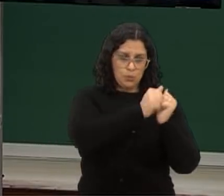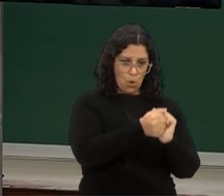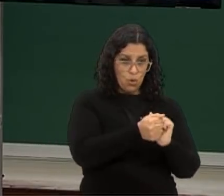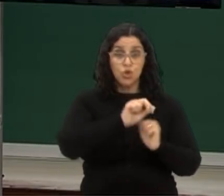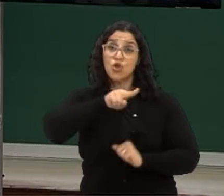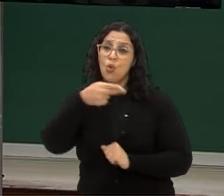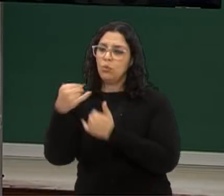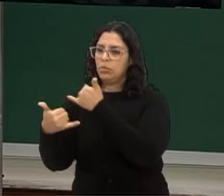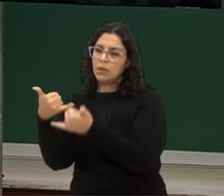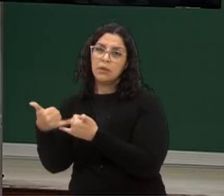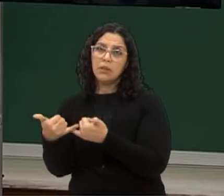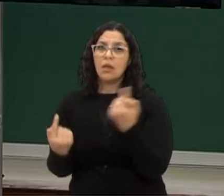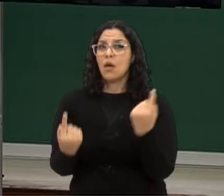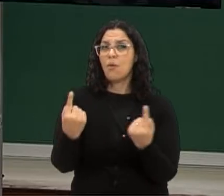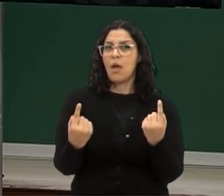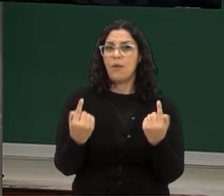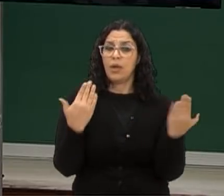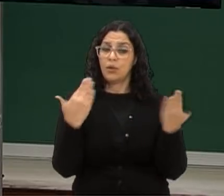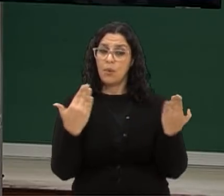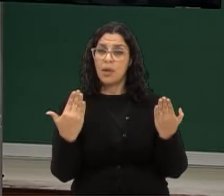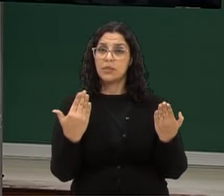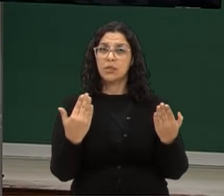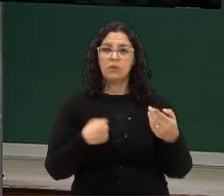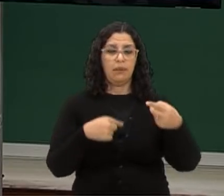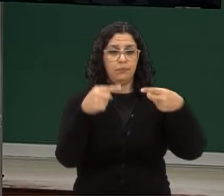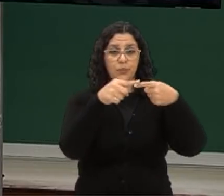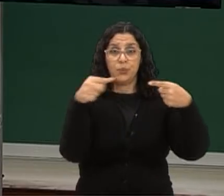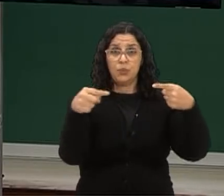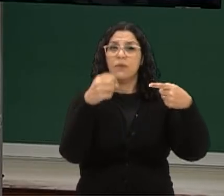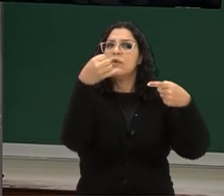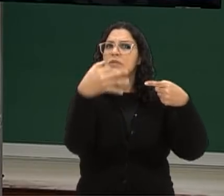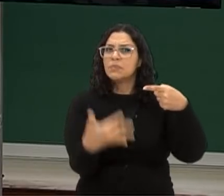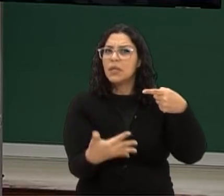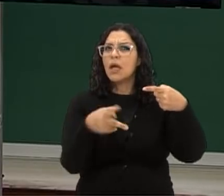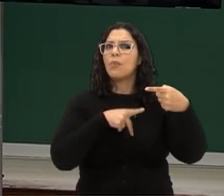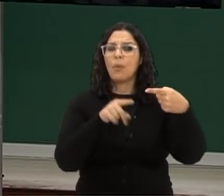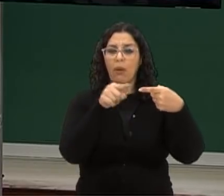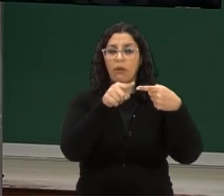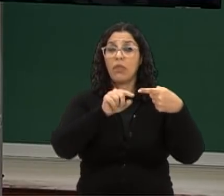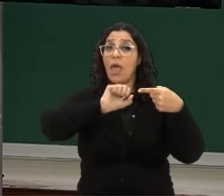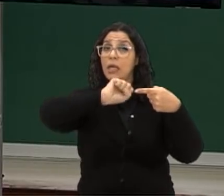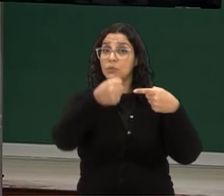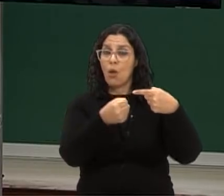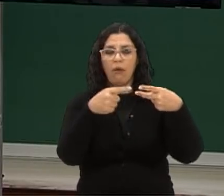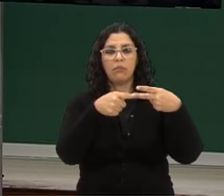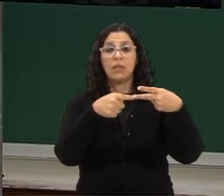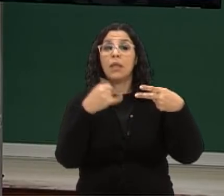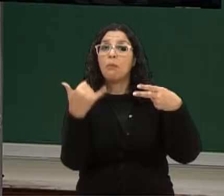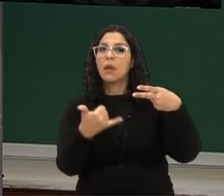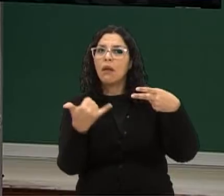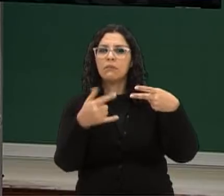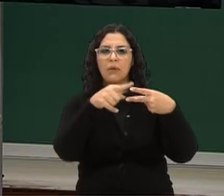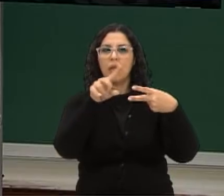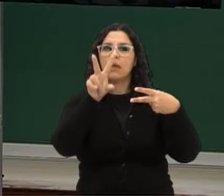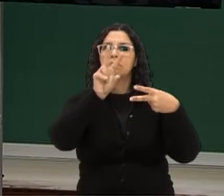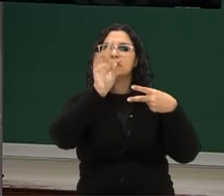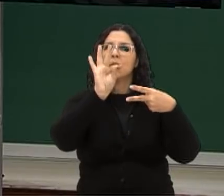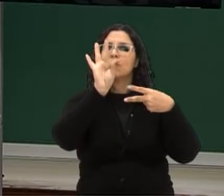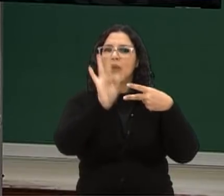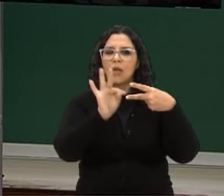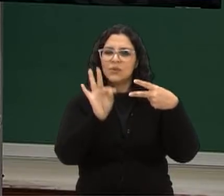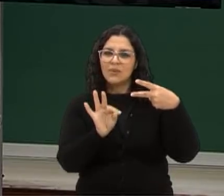jogo. Então faça 2 tópicos, você pode fazer ali 2 parágrafos ou você pode fazer como se fosse uma pequena